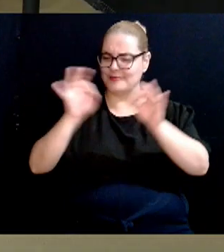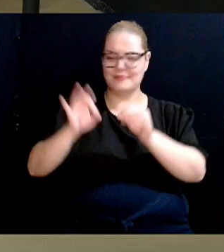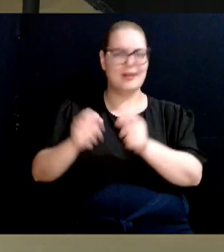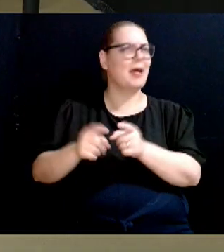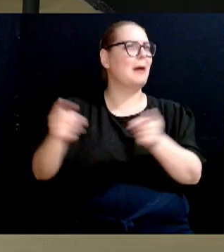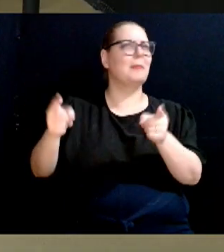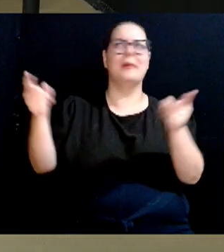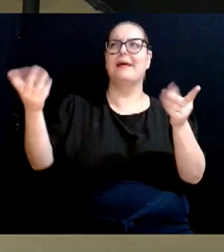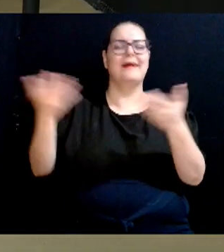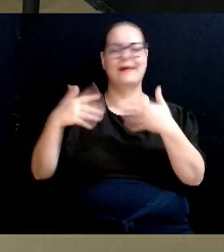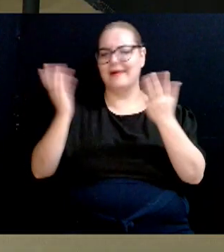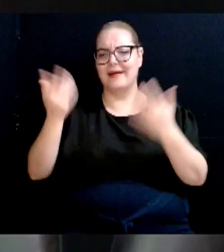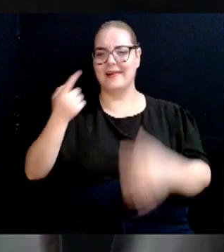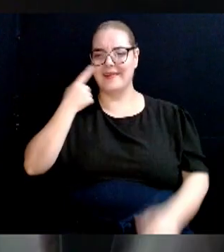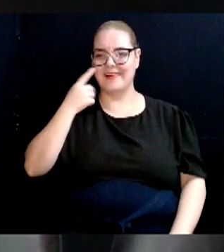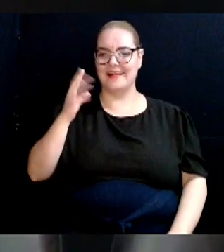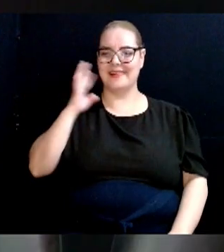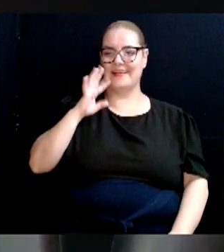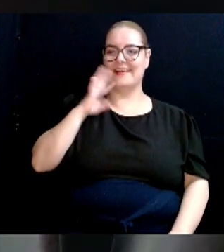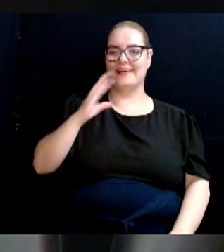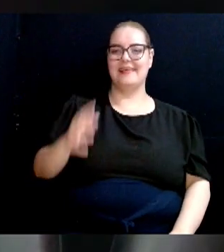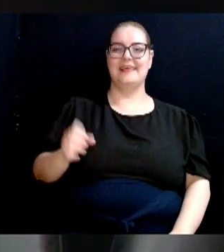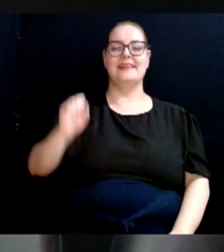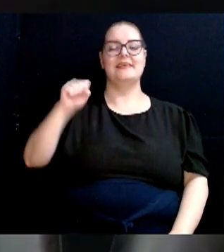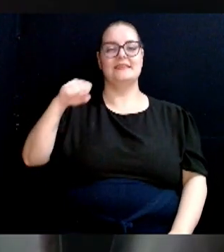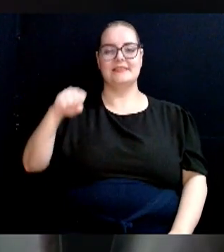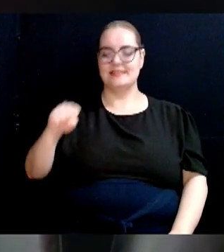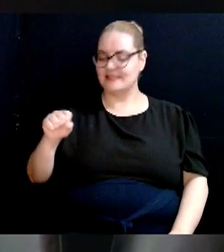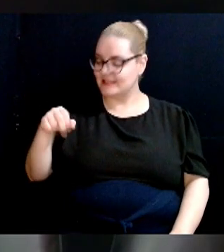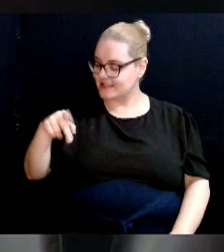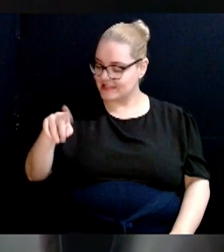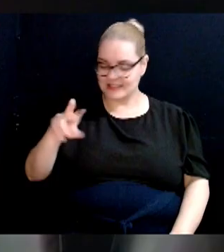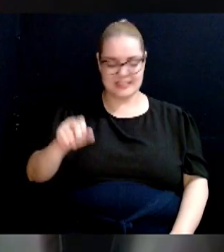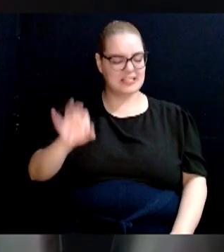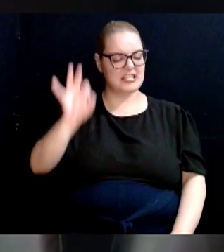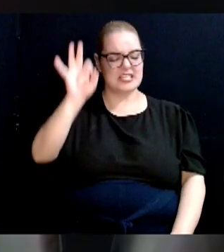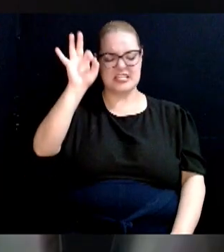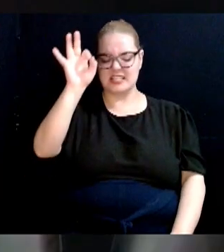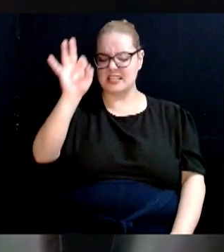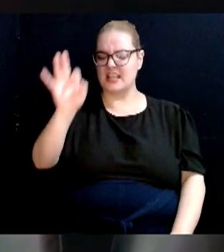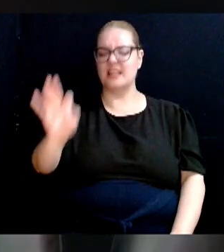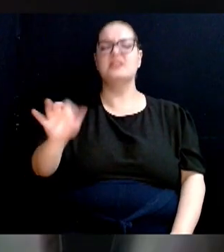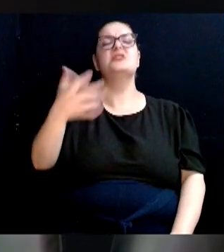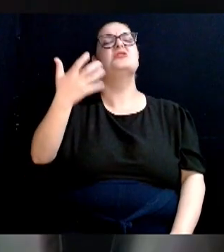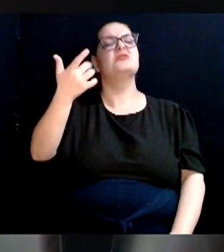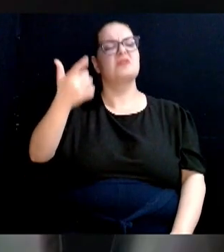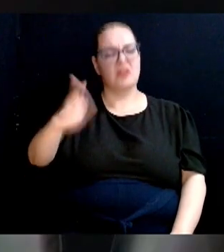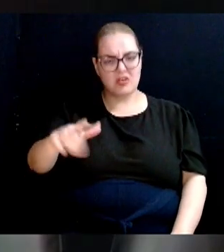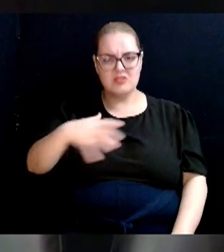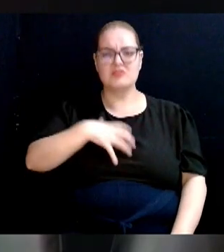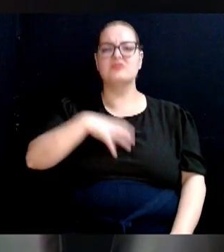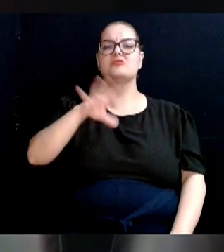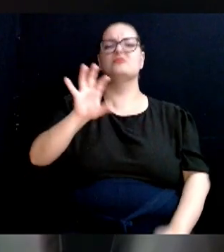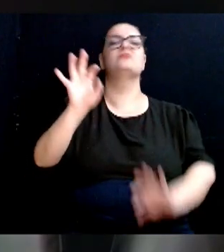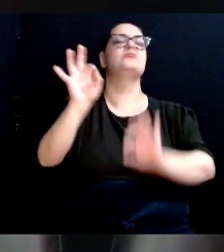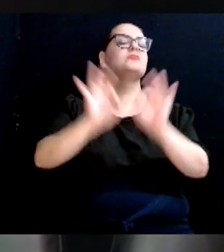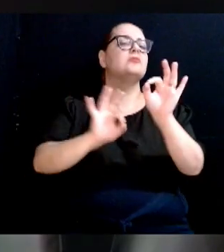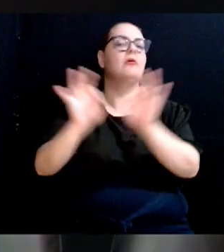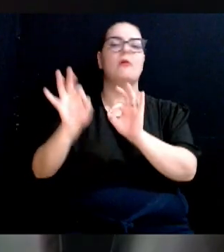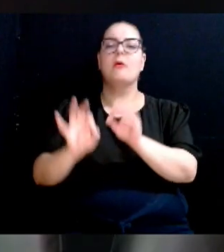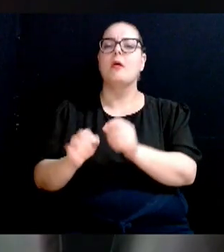Olha aí que legal. Sim, Sandra, está certíssima. Continue aí com os seus projetos,